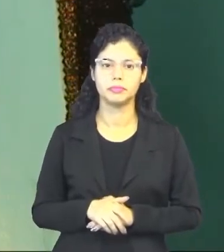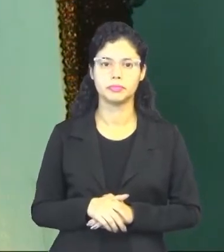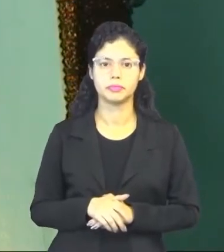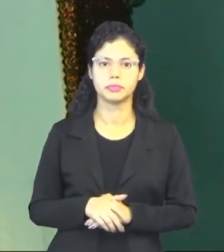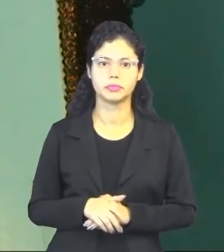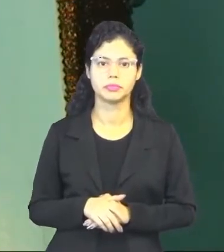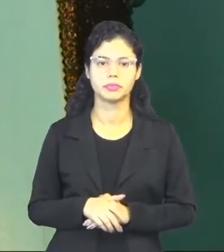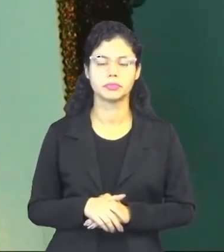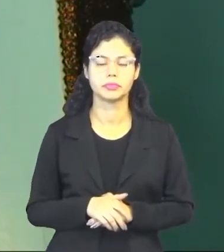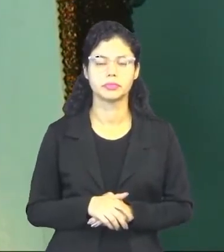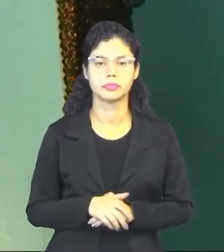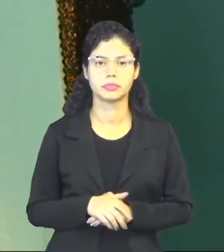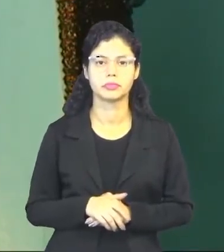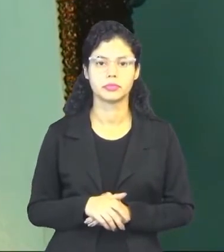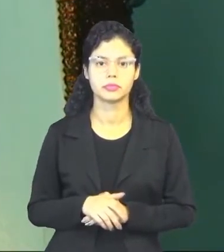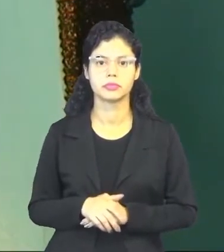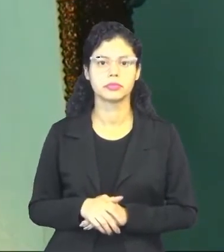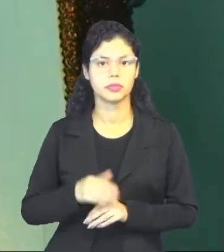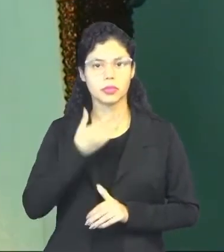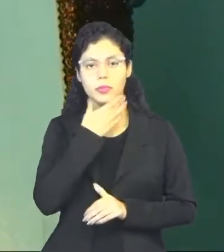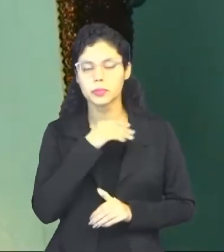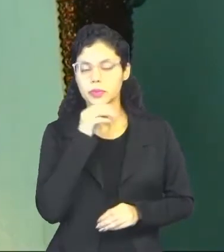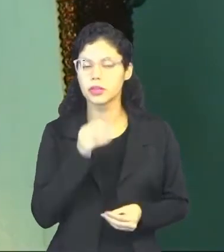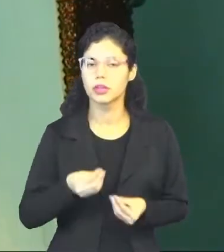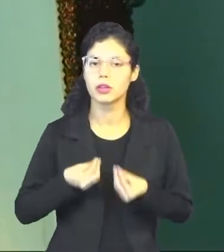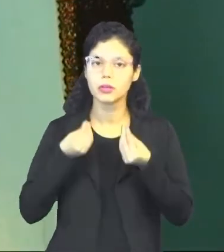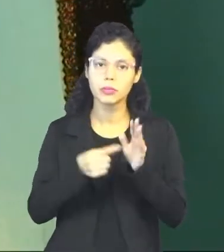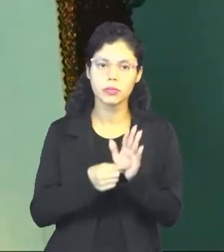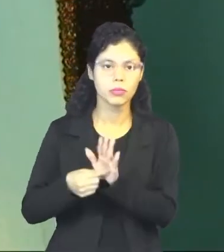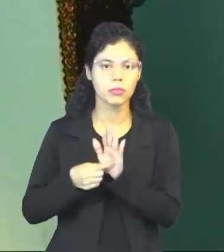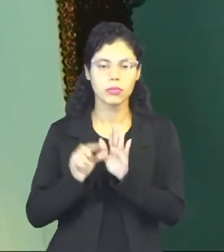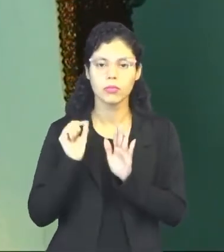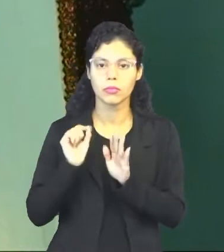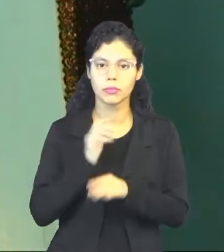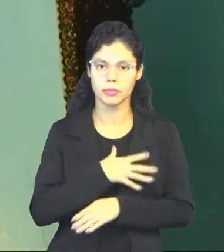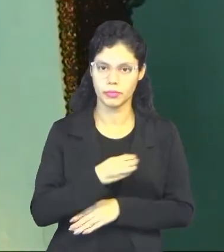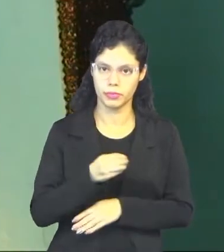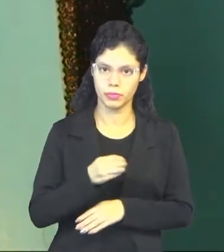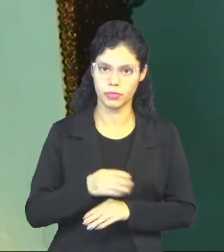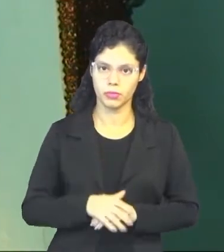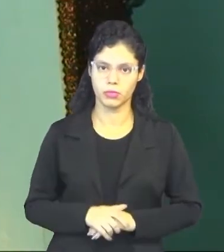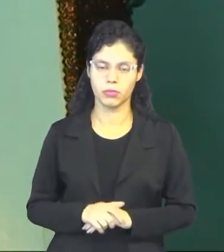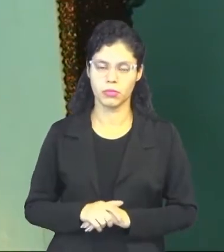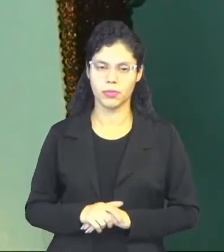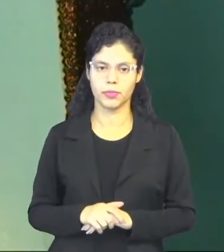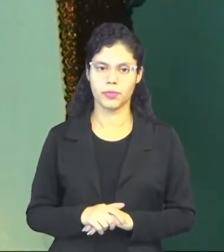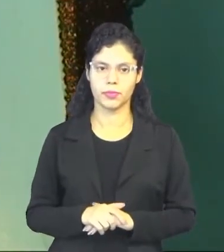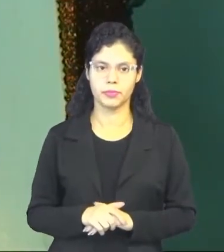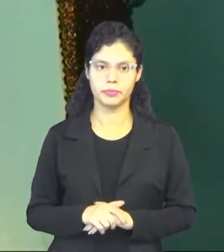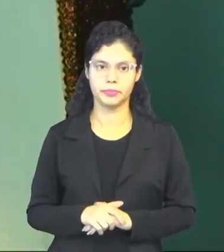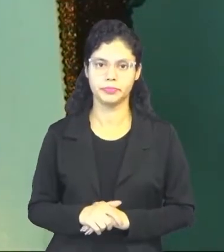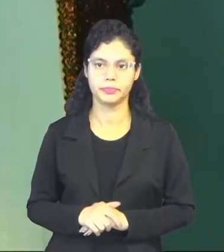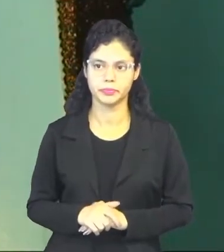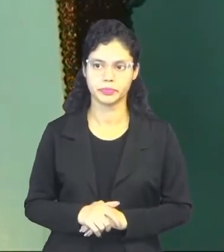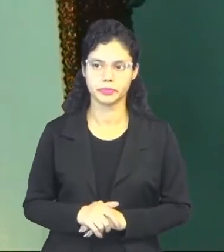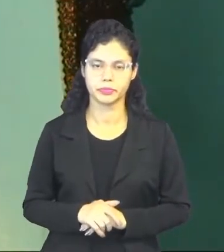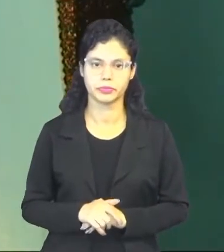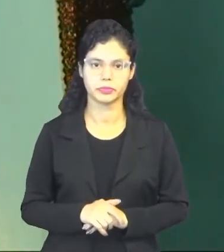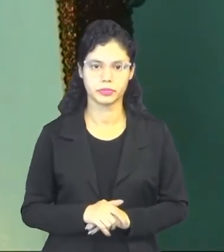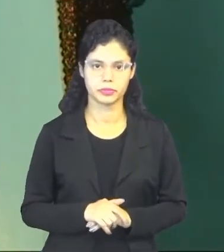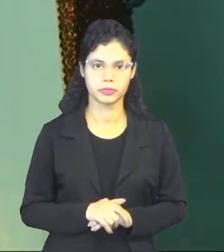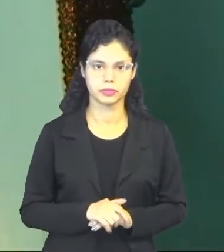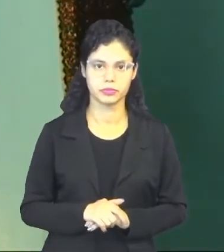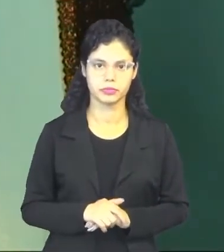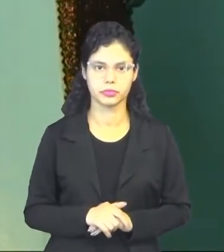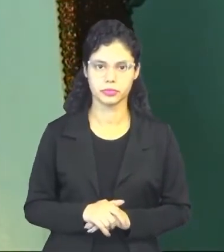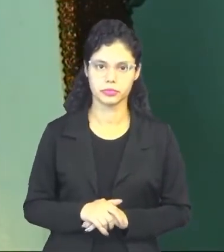Que imagem de si mesmo, ou seja, o pai, ele quer passar a impressão, né? Que imagem ele quer passar para o filho? Essa é a nossa pergunta. A